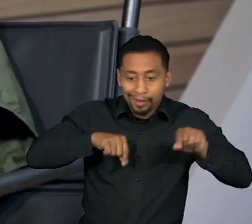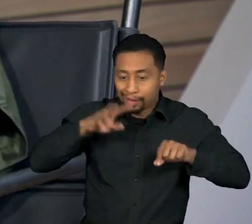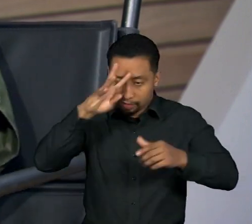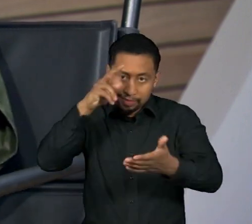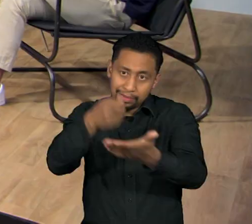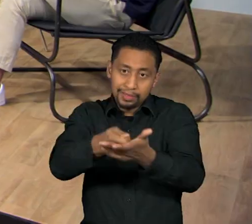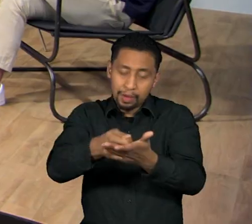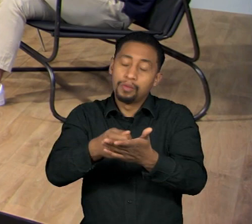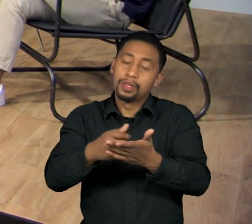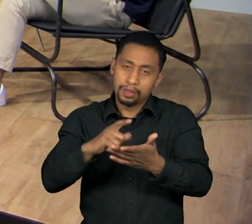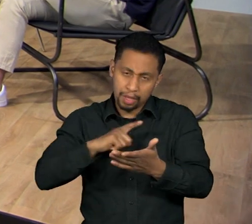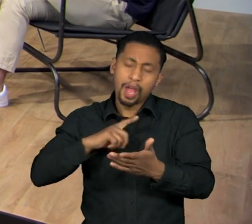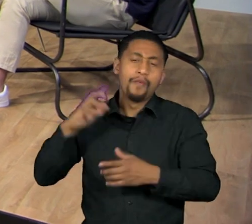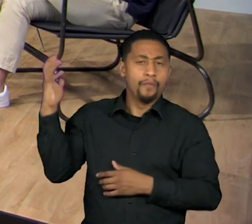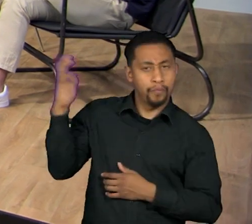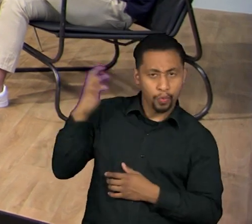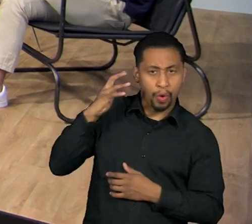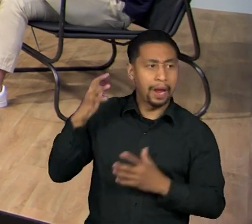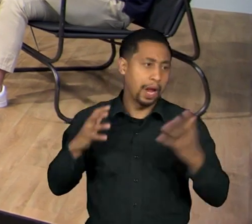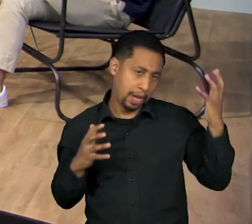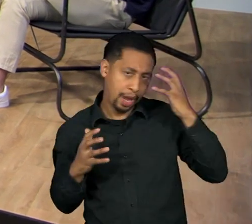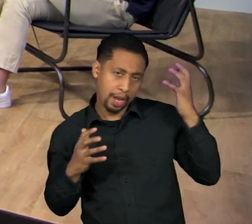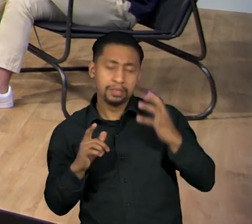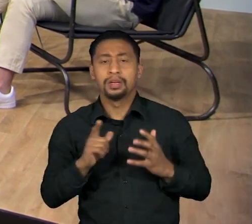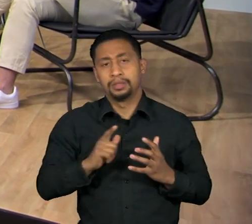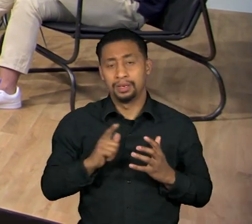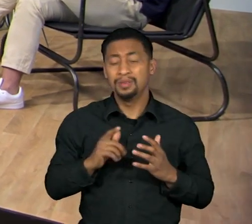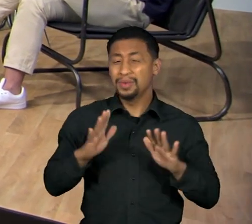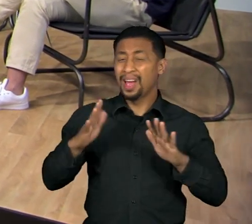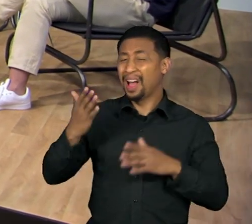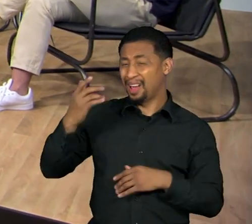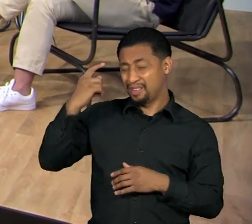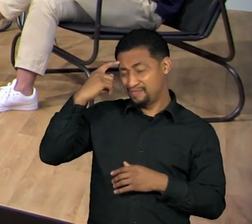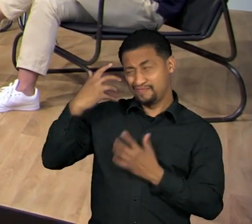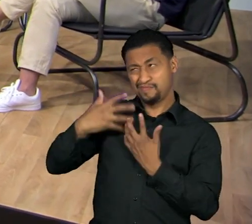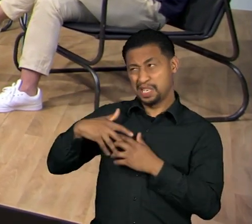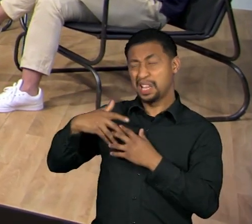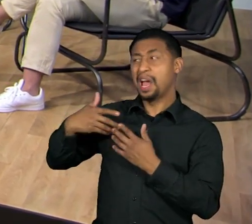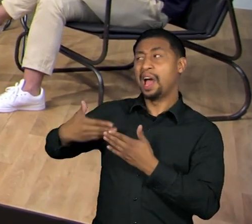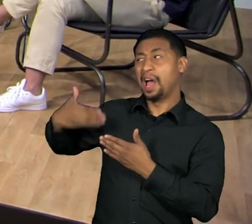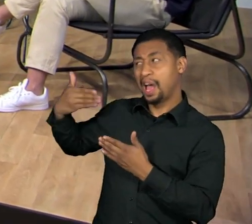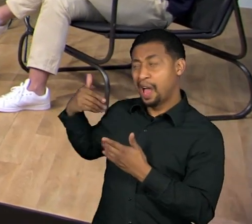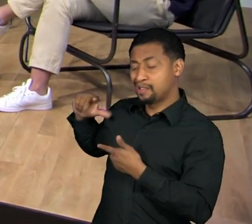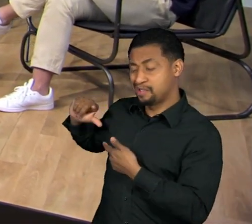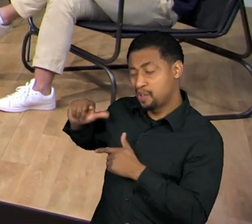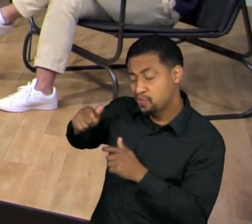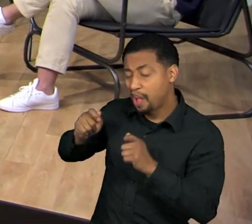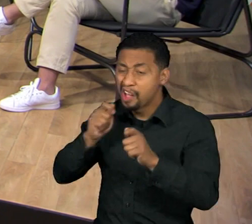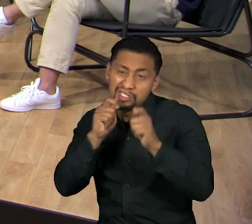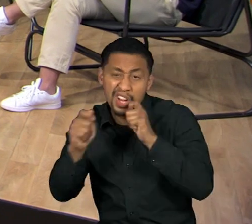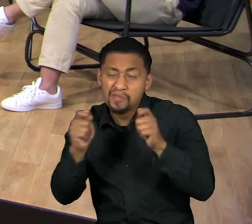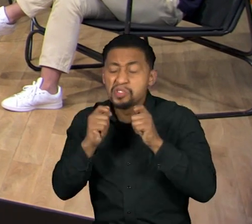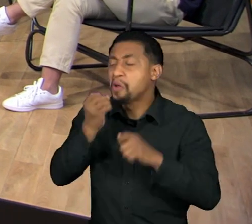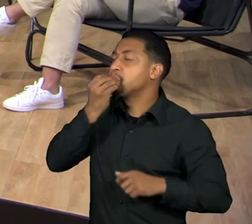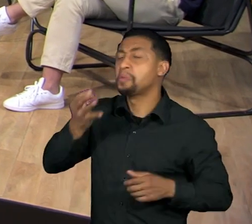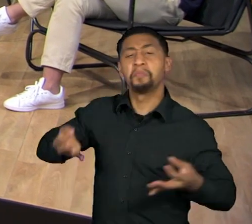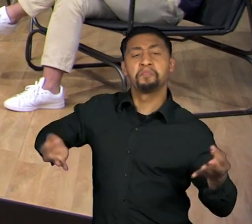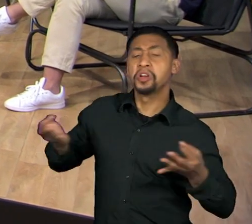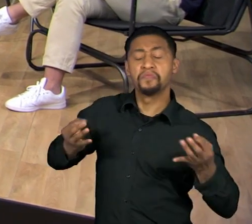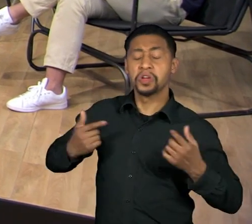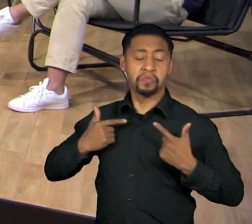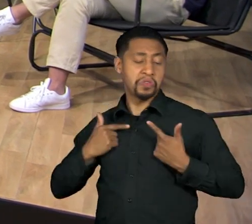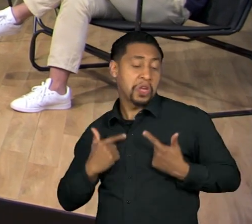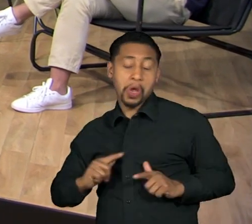situar isso, senão parece que a gente tinha um processo absolutamente isento, neutro, de seleção justa